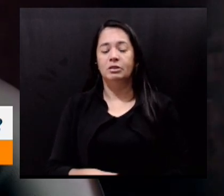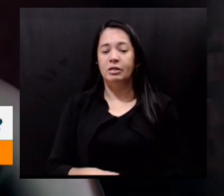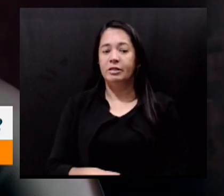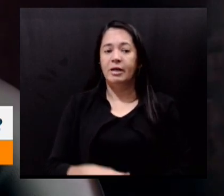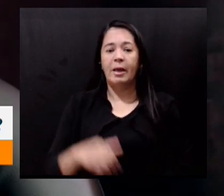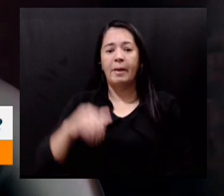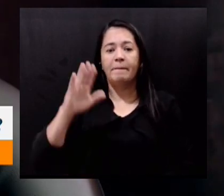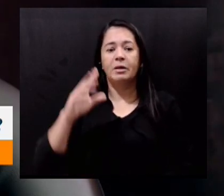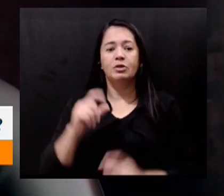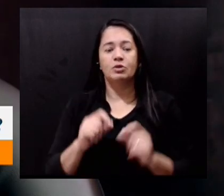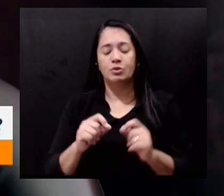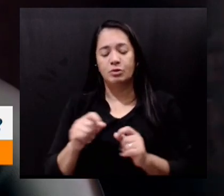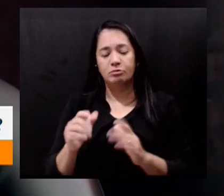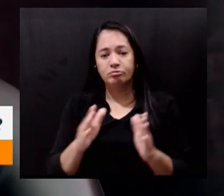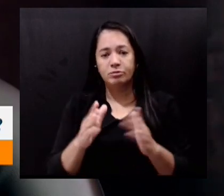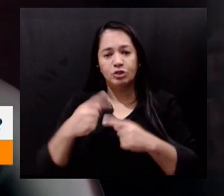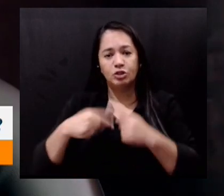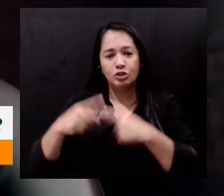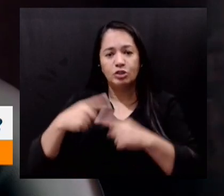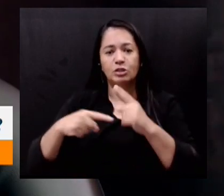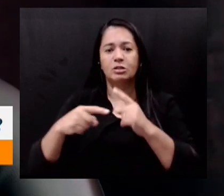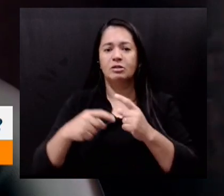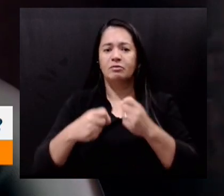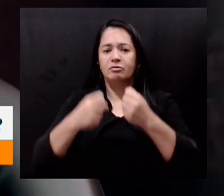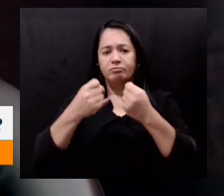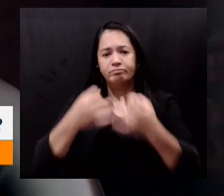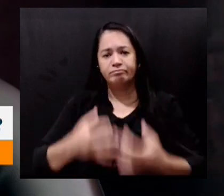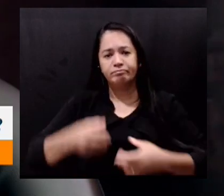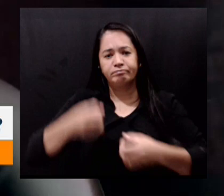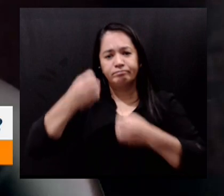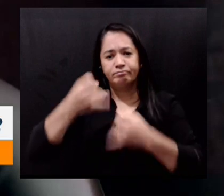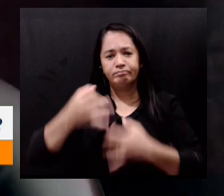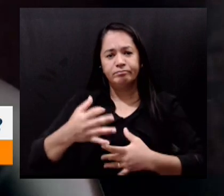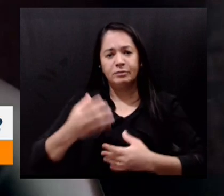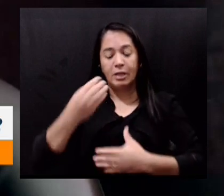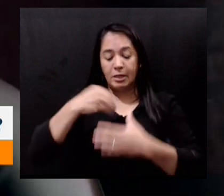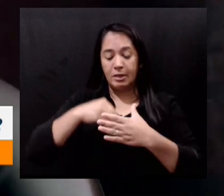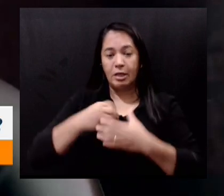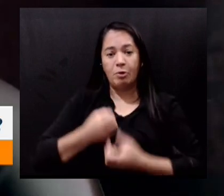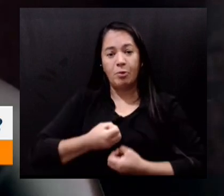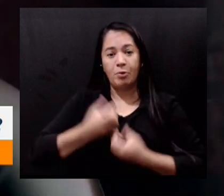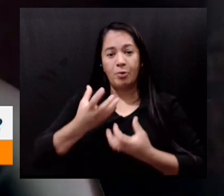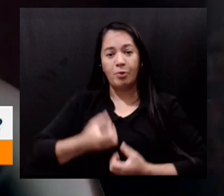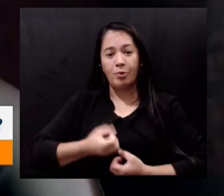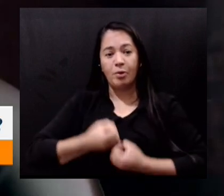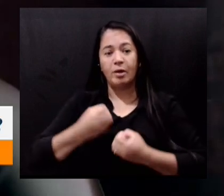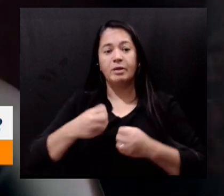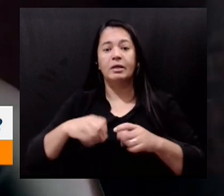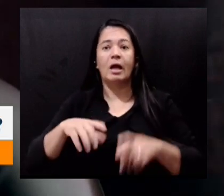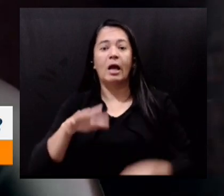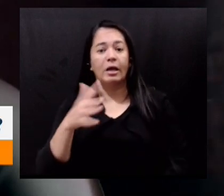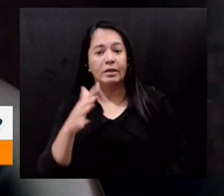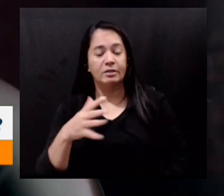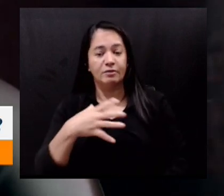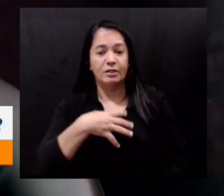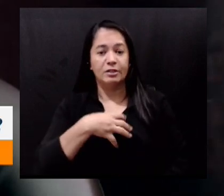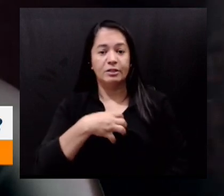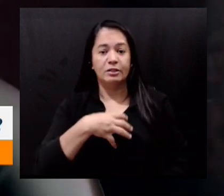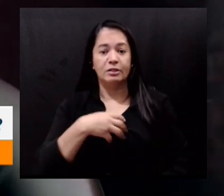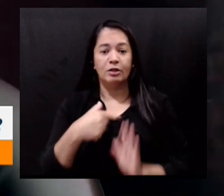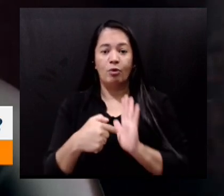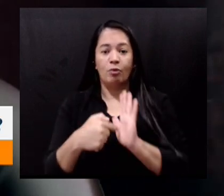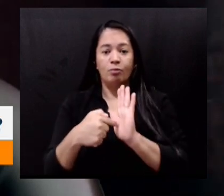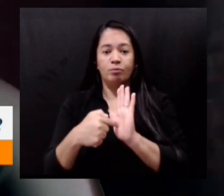de desenvolver repertório interno, repertório muitas vezes comportamental, e se é uma pessoa que